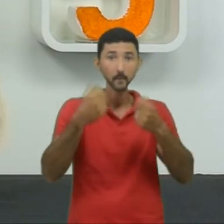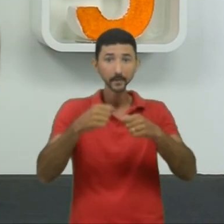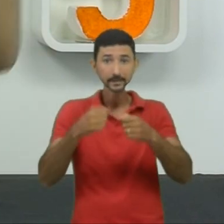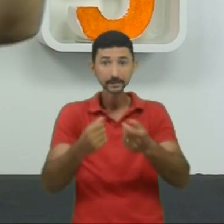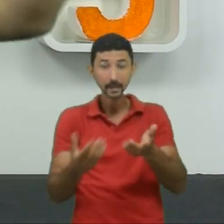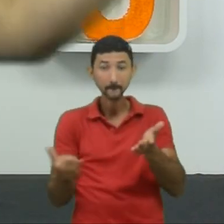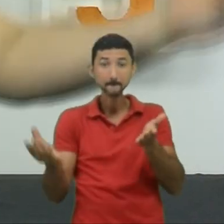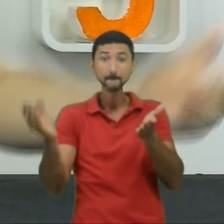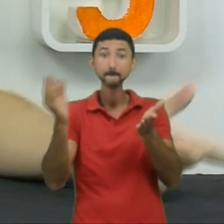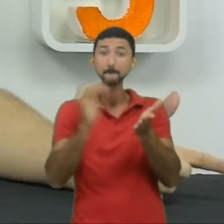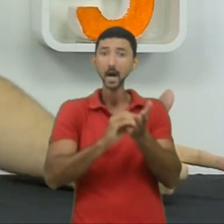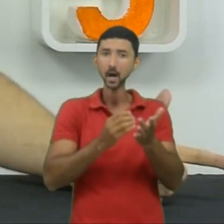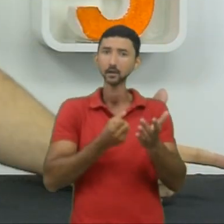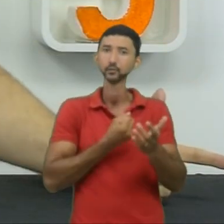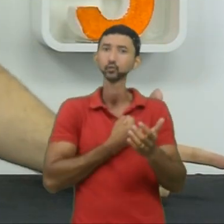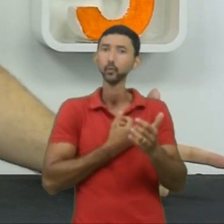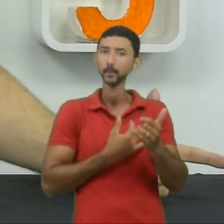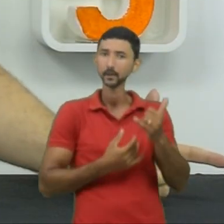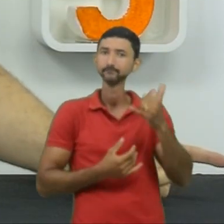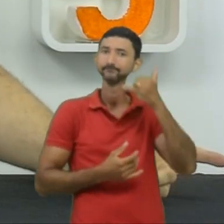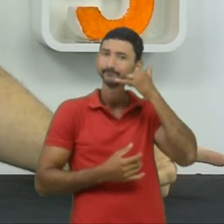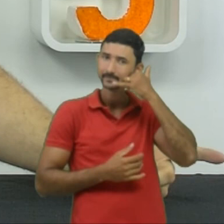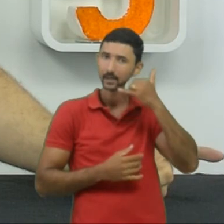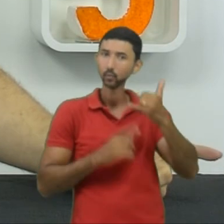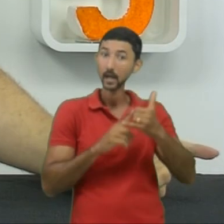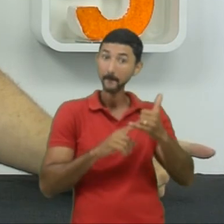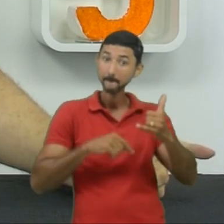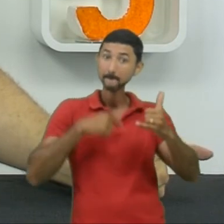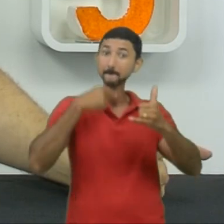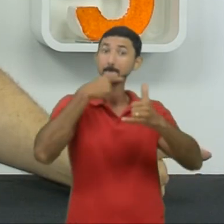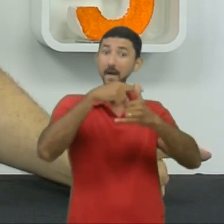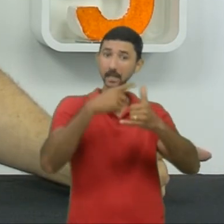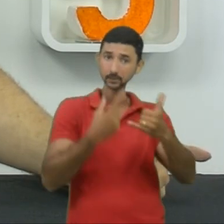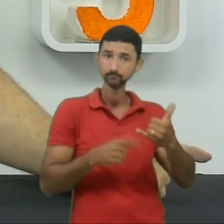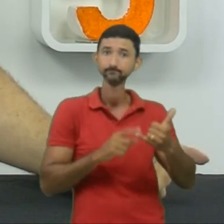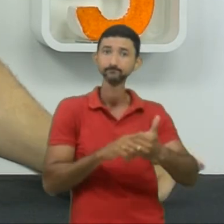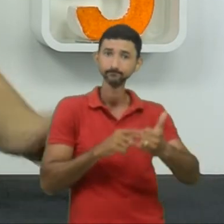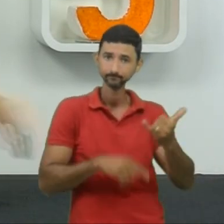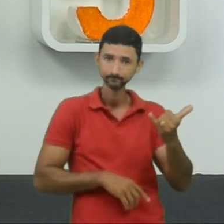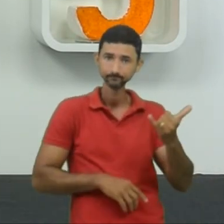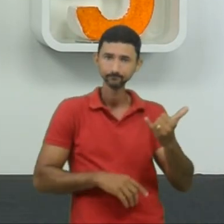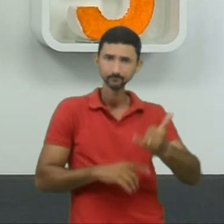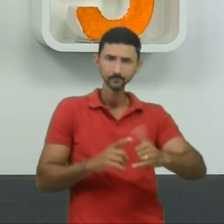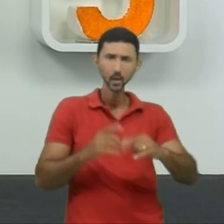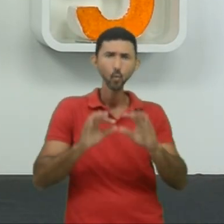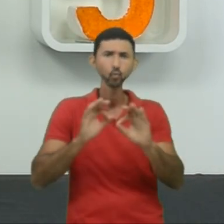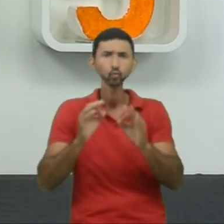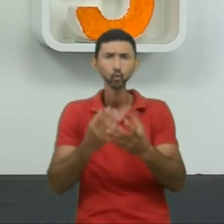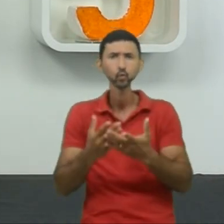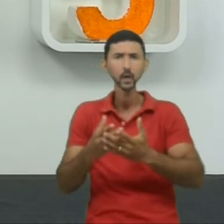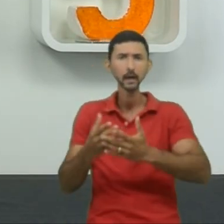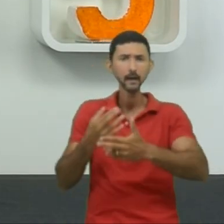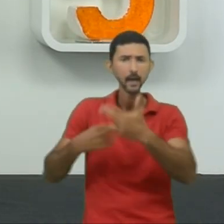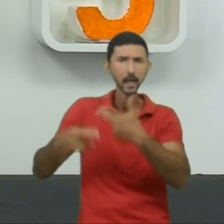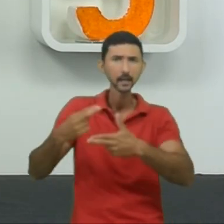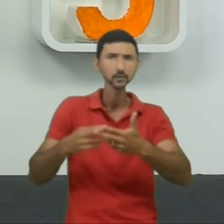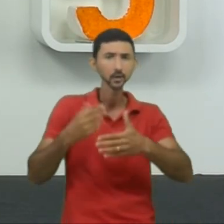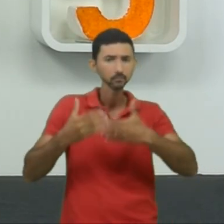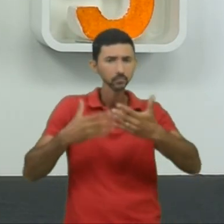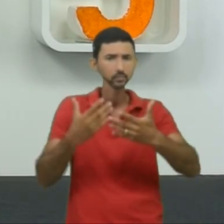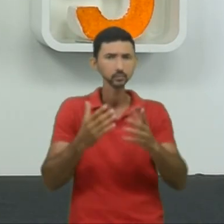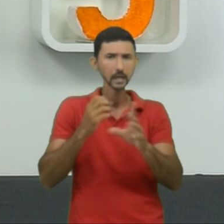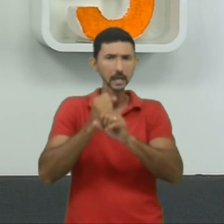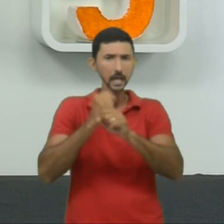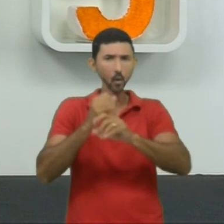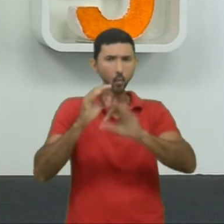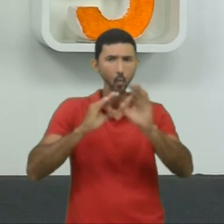acrescentar mais um algarismo lá no número de telefone, certo? Então tudo isso está relacionado com o princípio fundamental